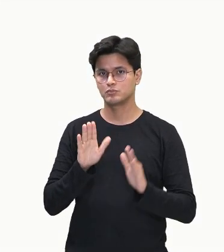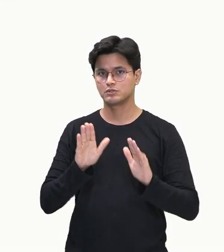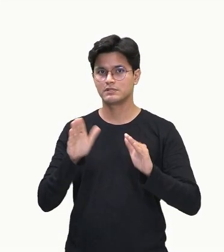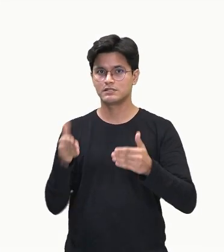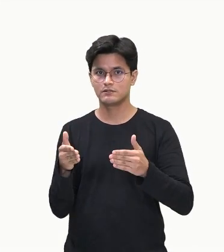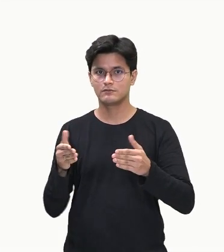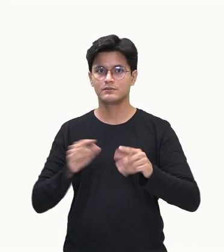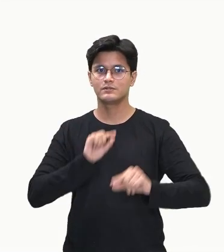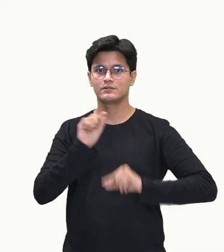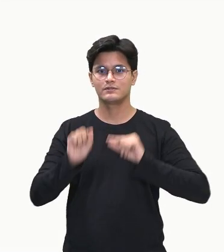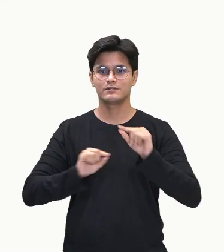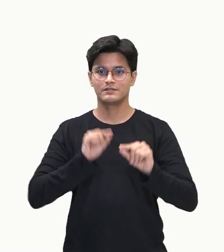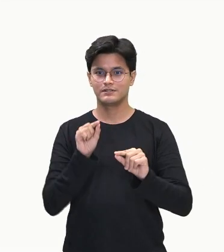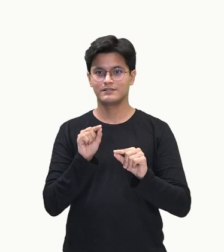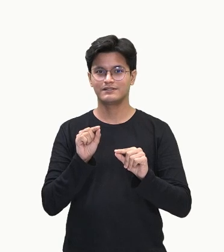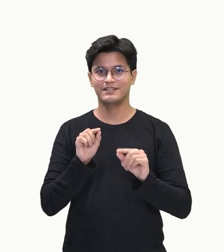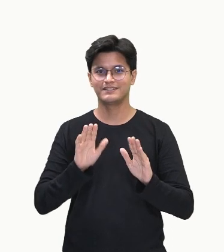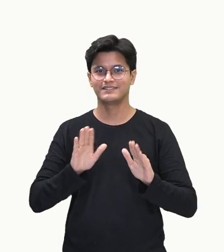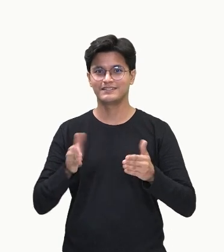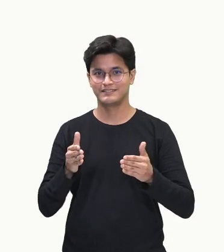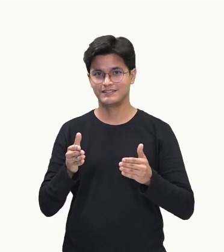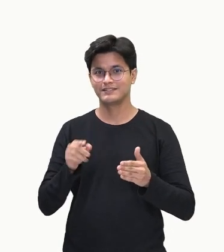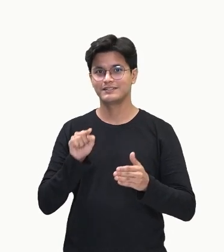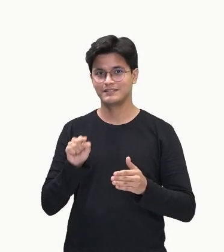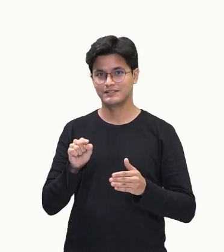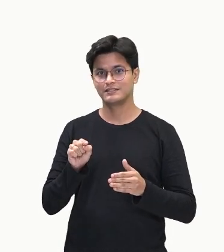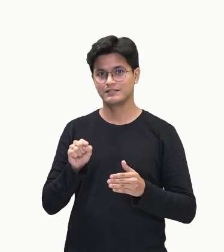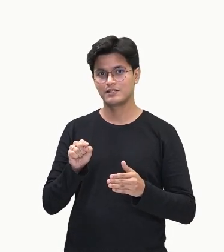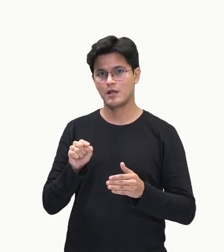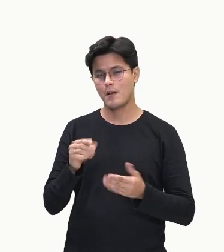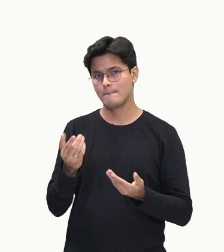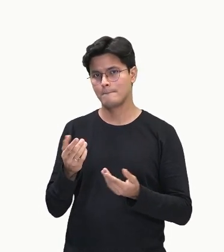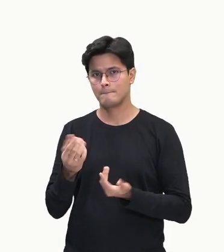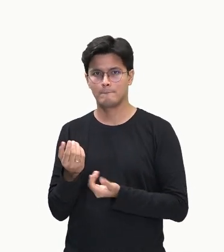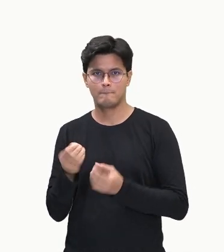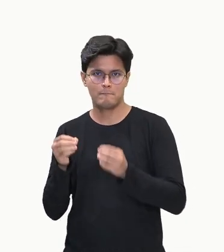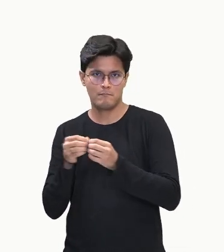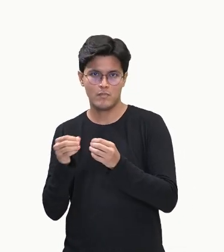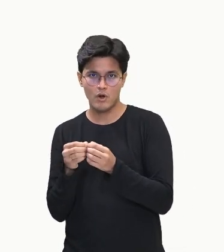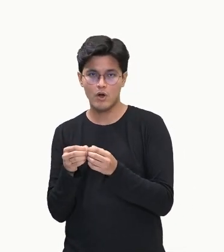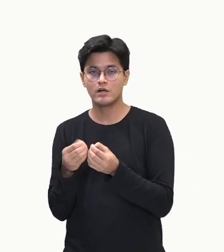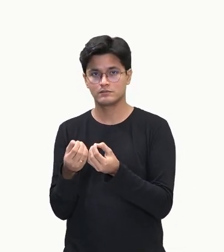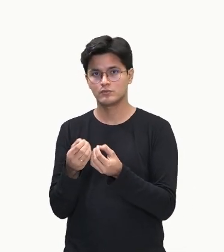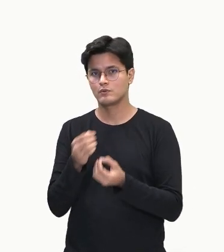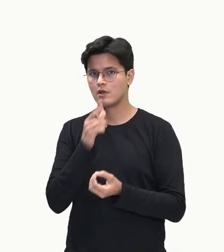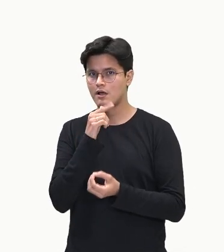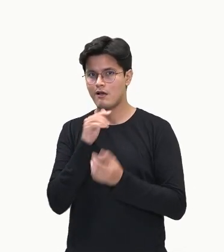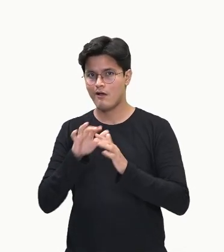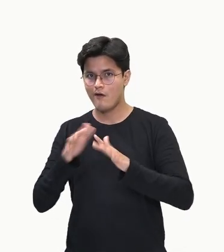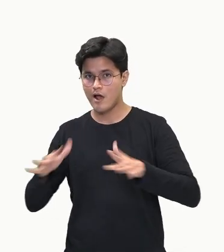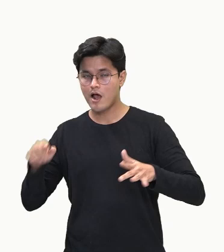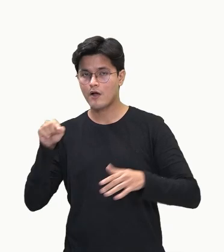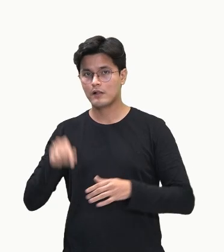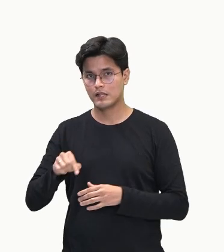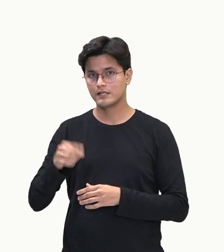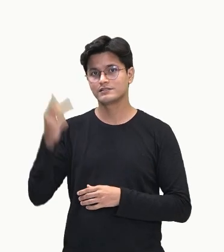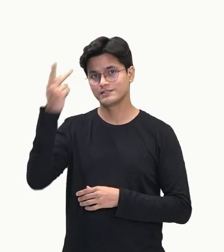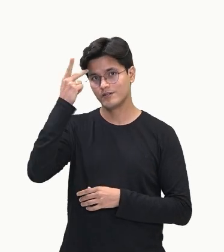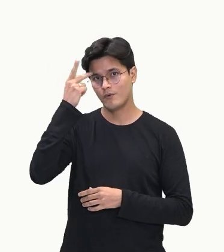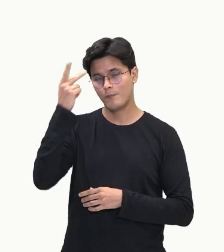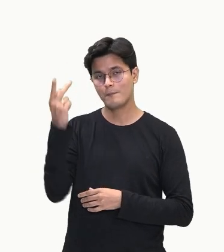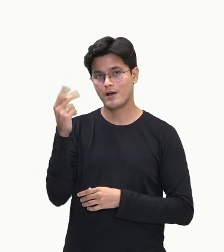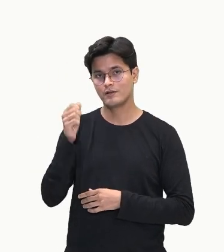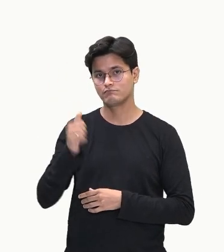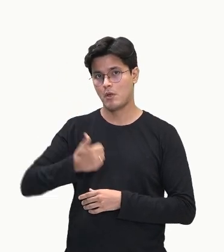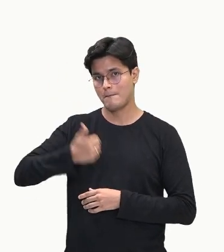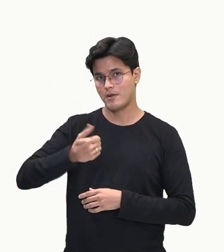o município de São Vicente, que fica no litoral de São Paulo. Nesta primeira imagem, a gente vai ver aqui uma